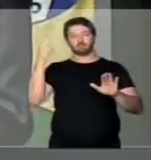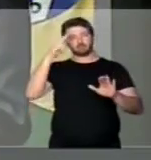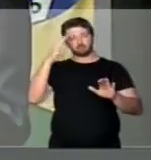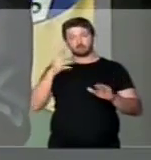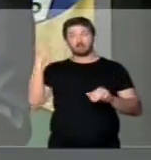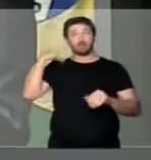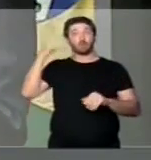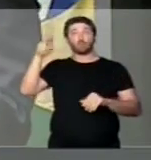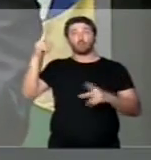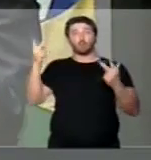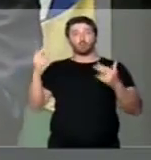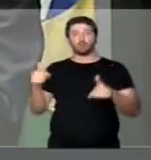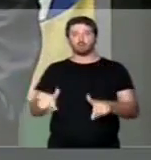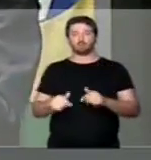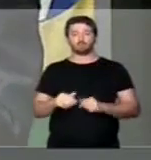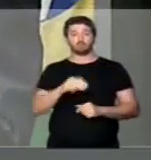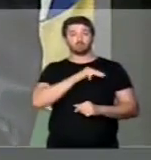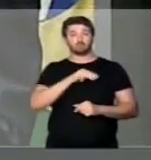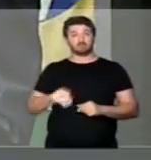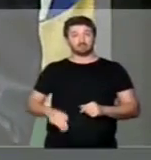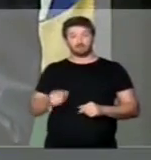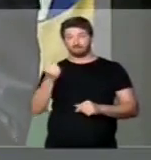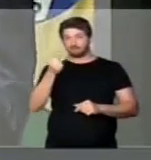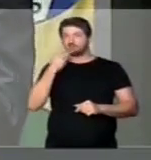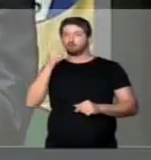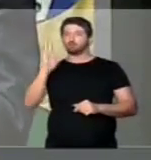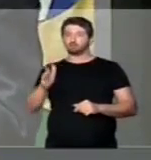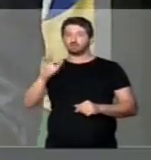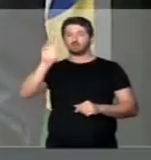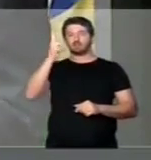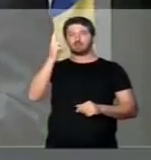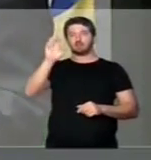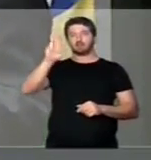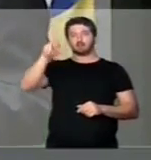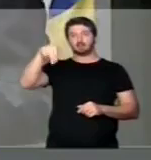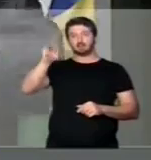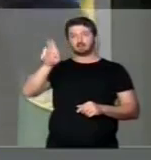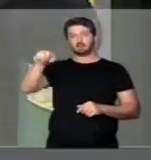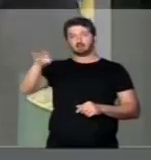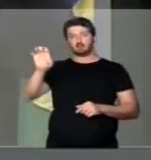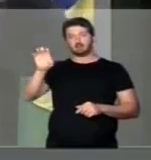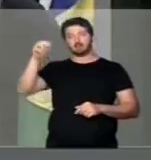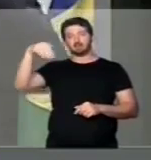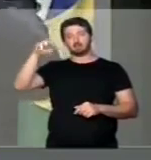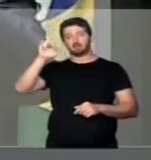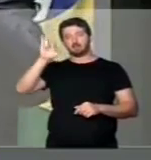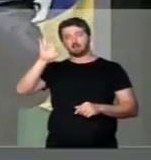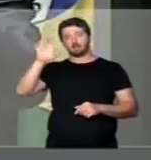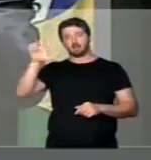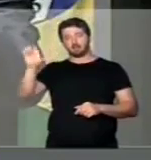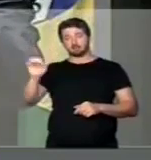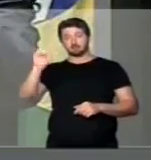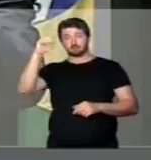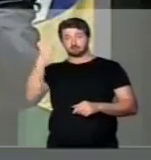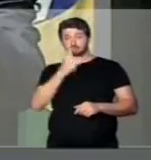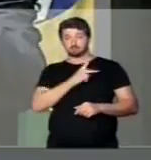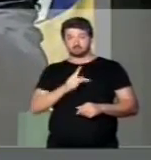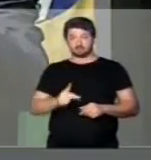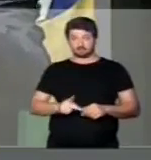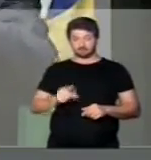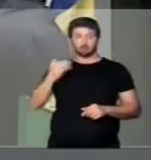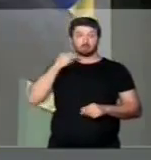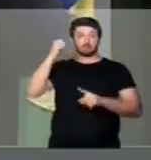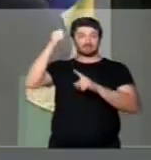história. O próprio ministro da Fazenda, Henrique Meirelles, que foi presidente do Banco Central no governo